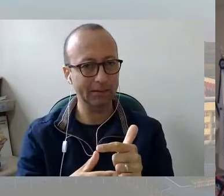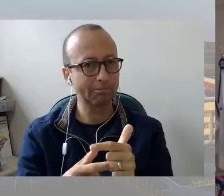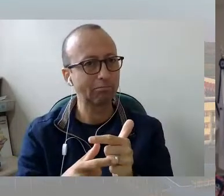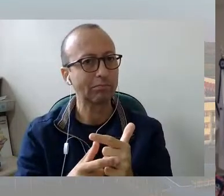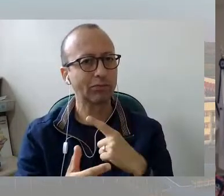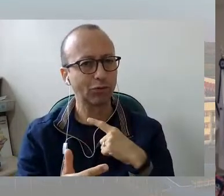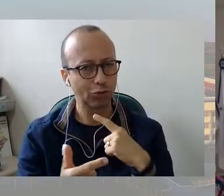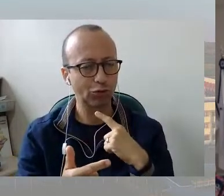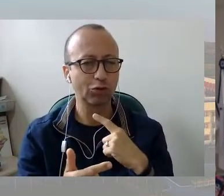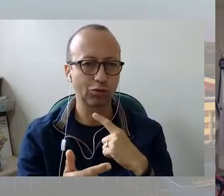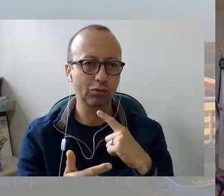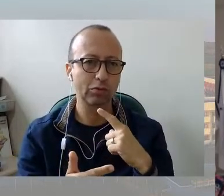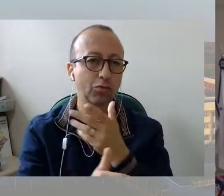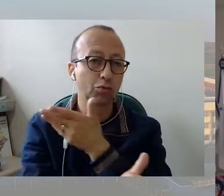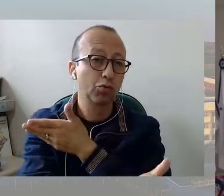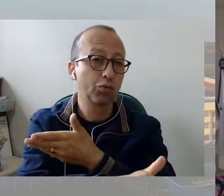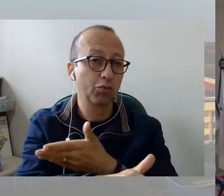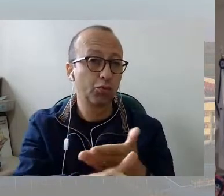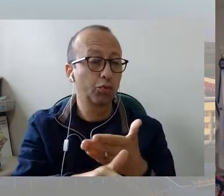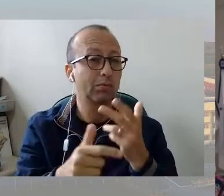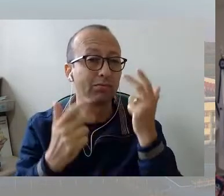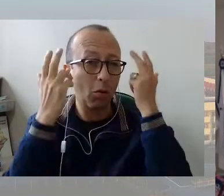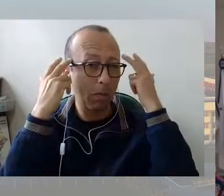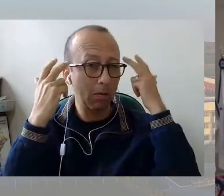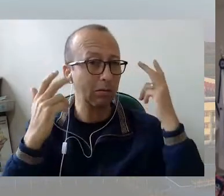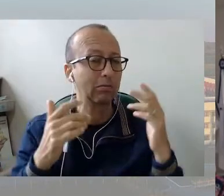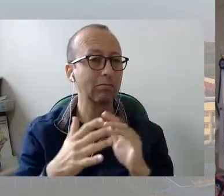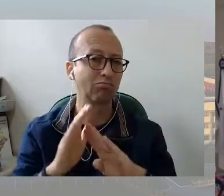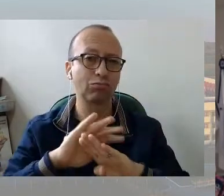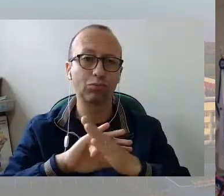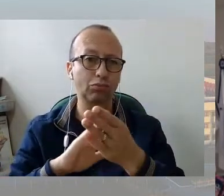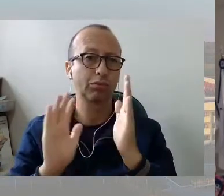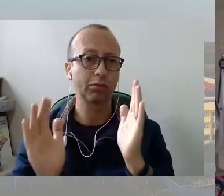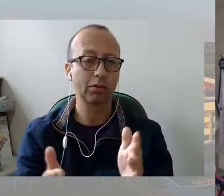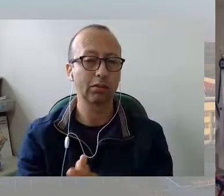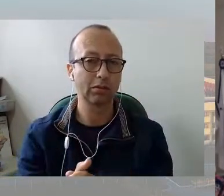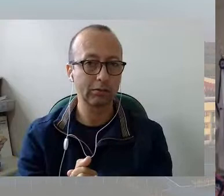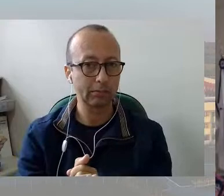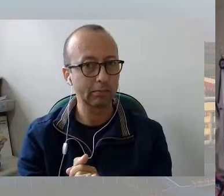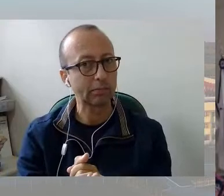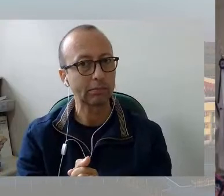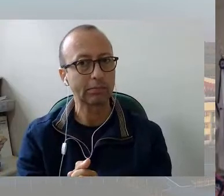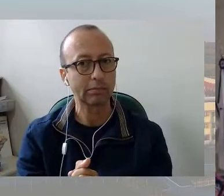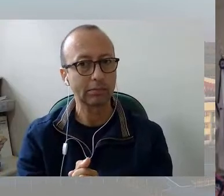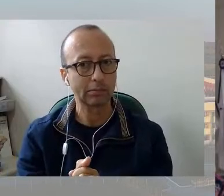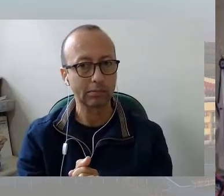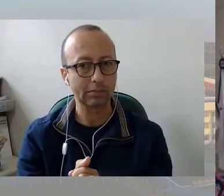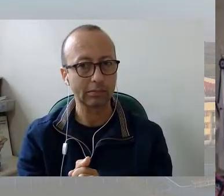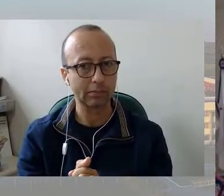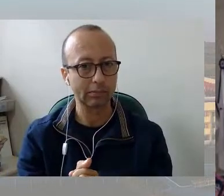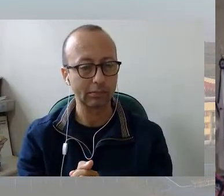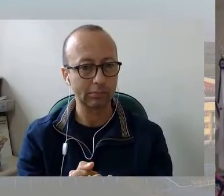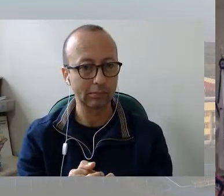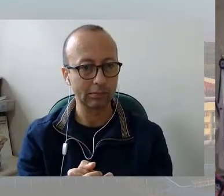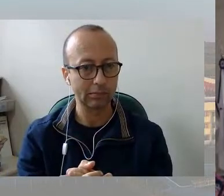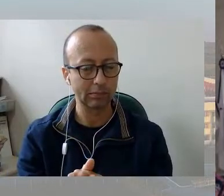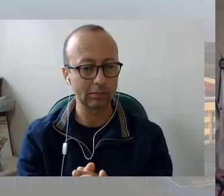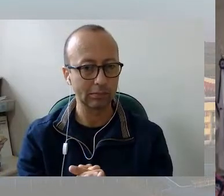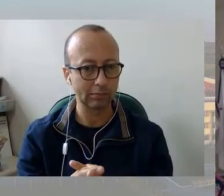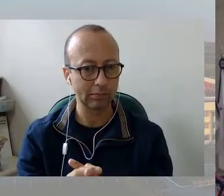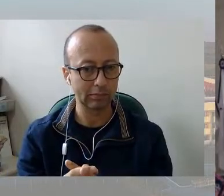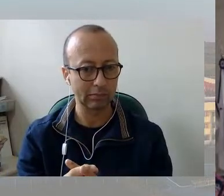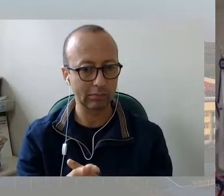ou nossas práticas racistas sejam mantidas, pois são naturalizadas as reivindicações da mesma. São